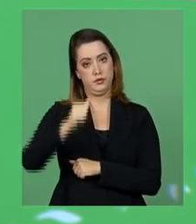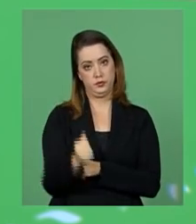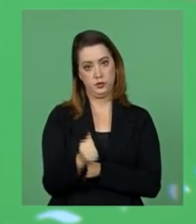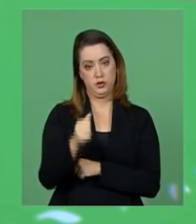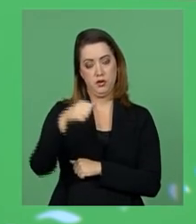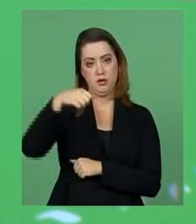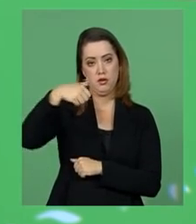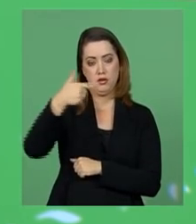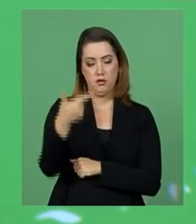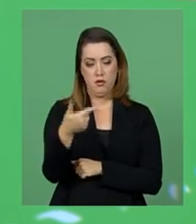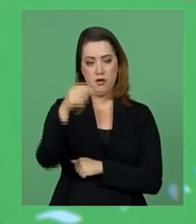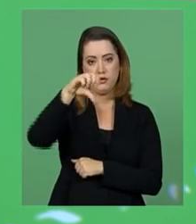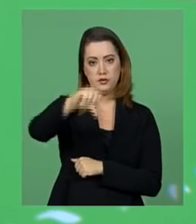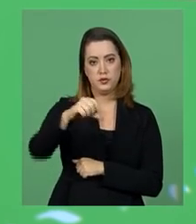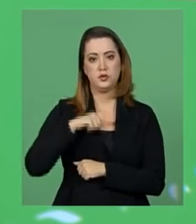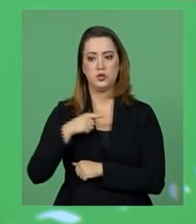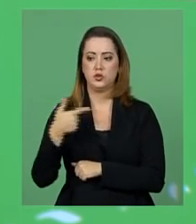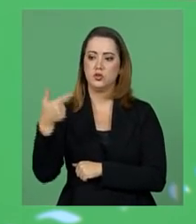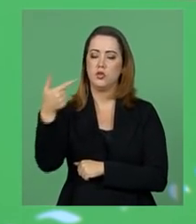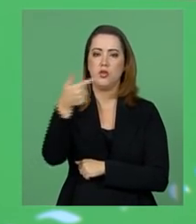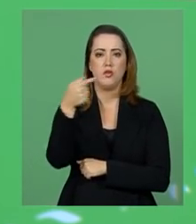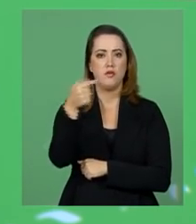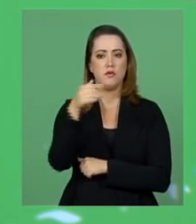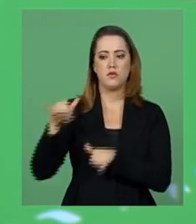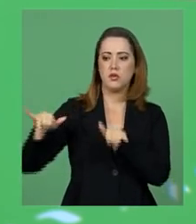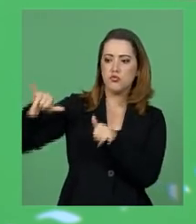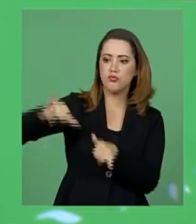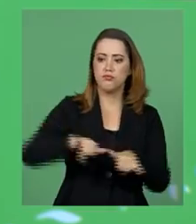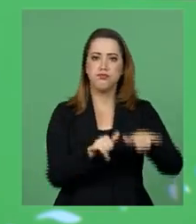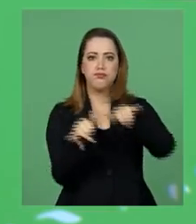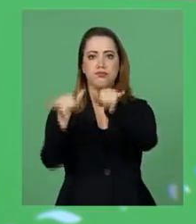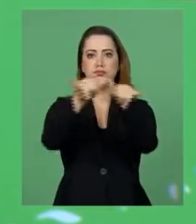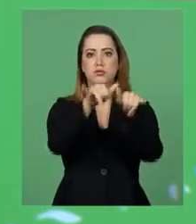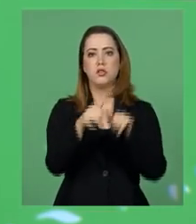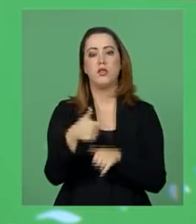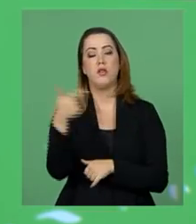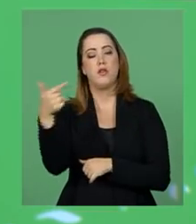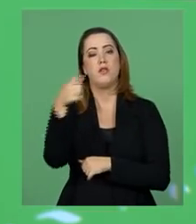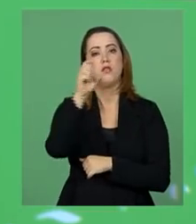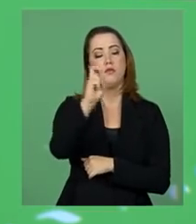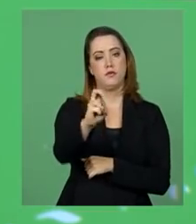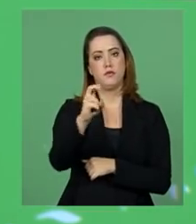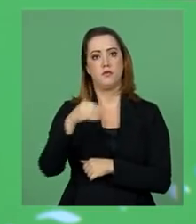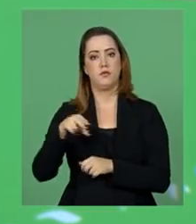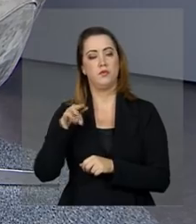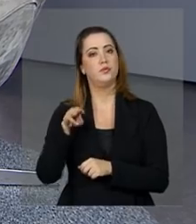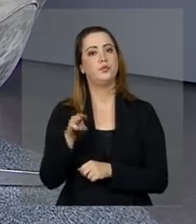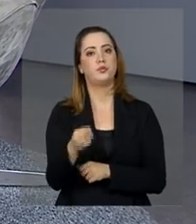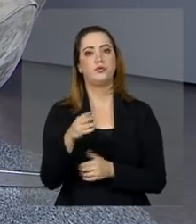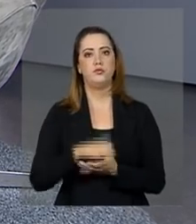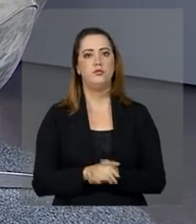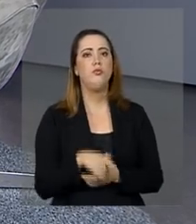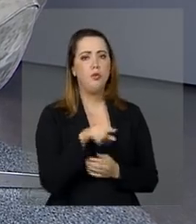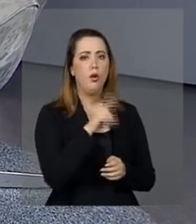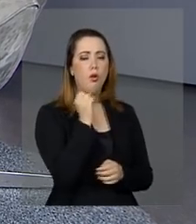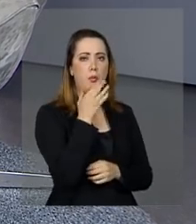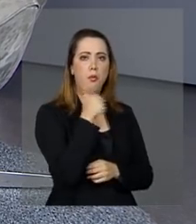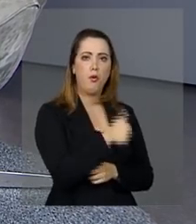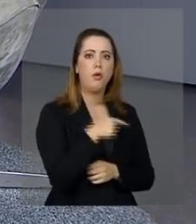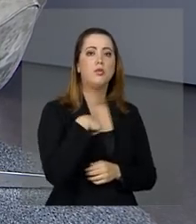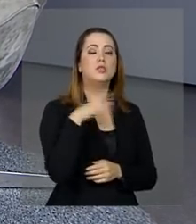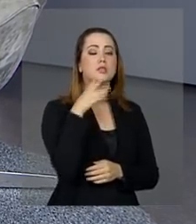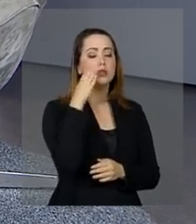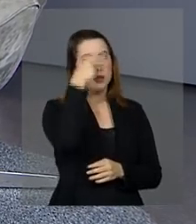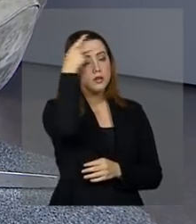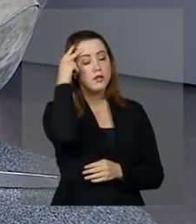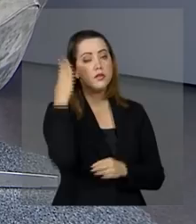aeronaves, os pilotos fazendo um balé de 25 minutos para encantar todos os presentes. Tá certo. Bom, e quem vai participar do